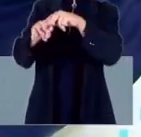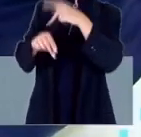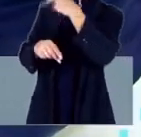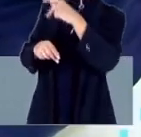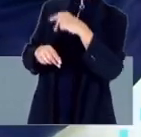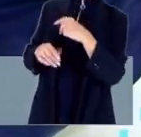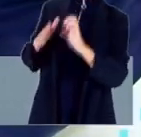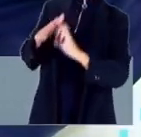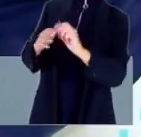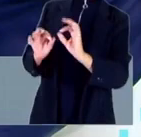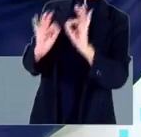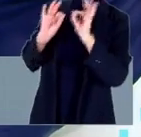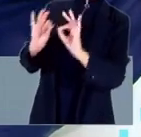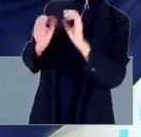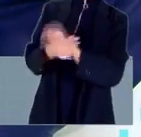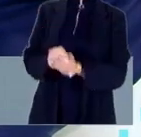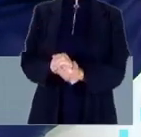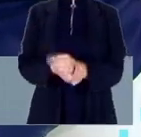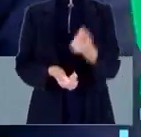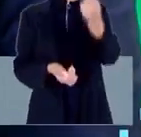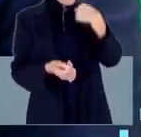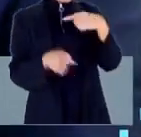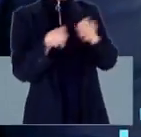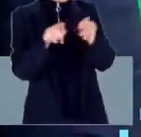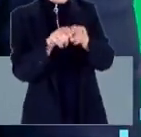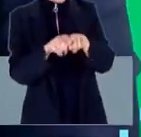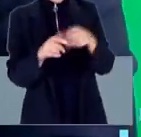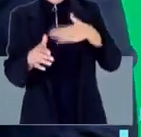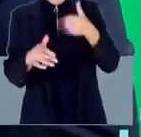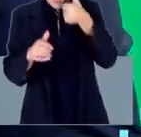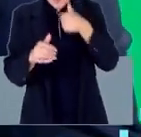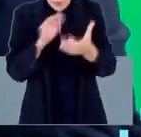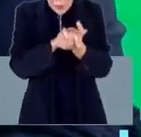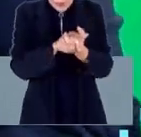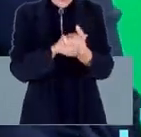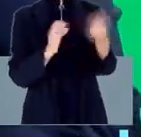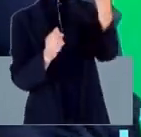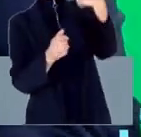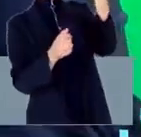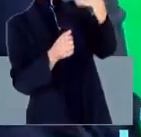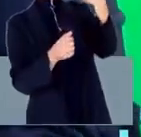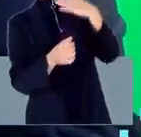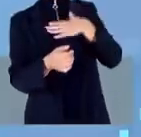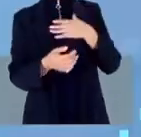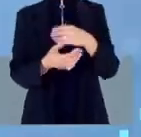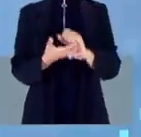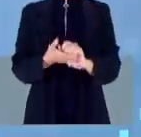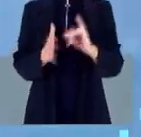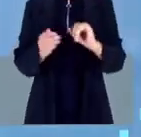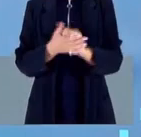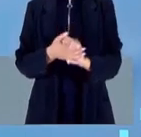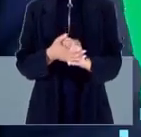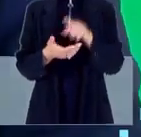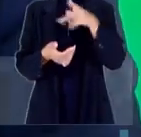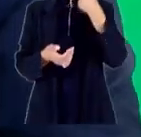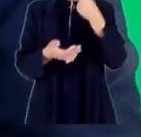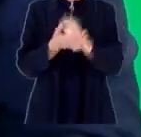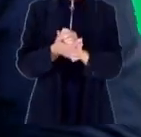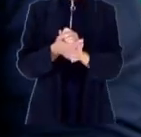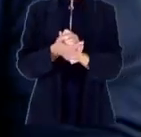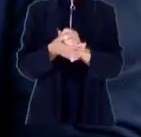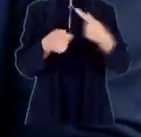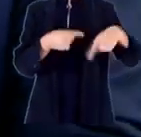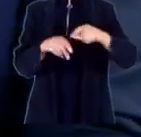empresa eficiente em casa é uma beleza a senhora quer que eu endurecer o combate ao crime organizado